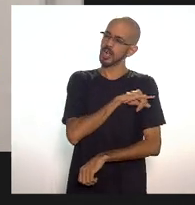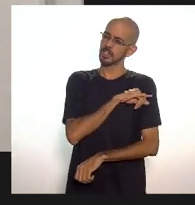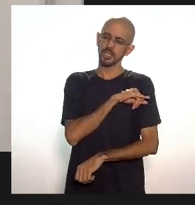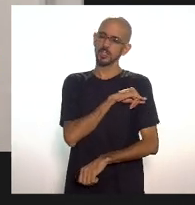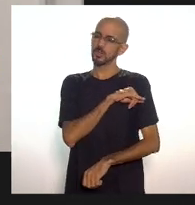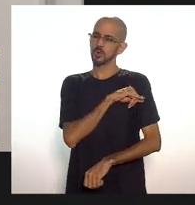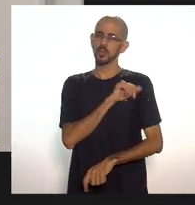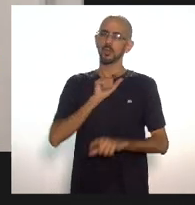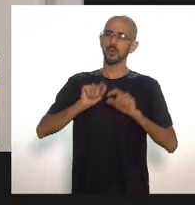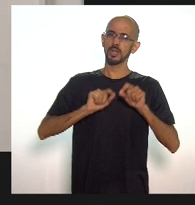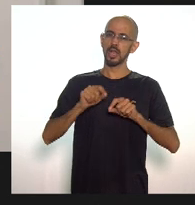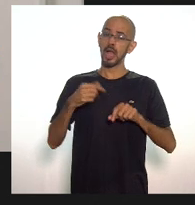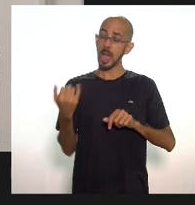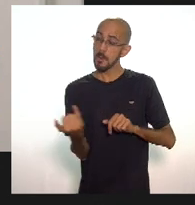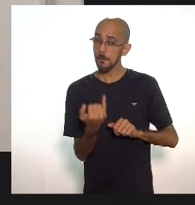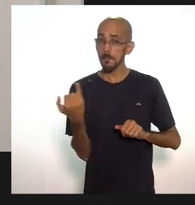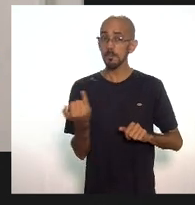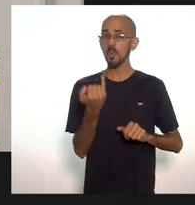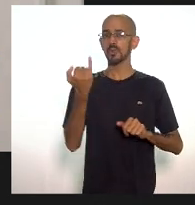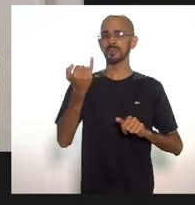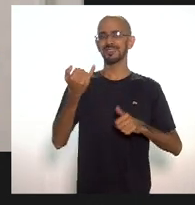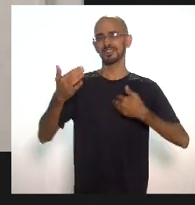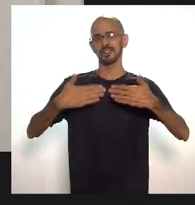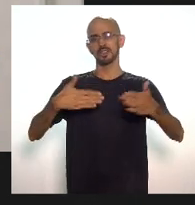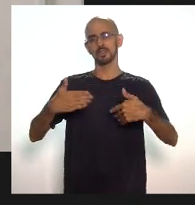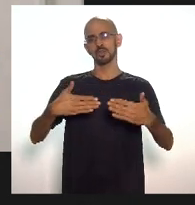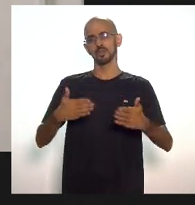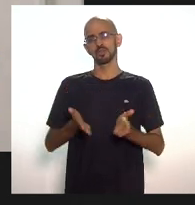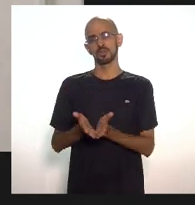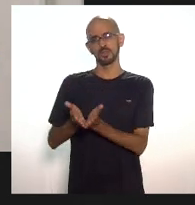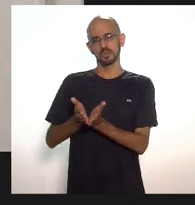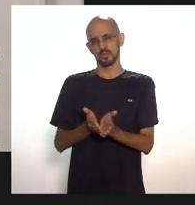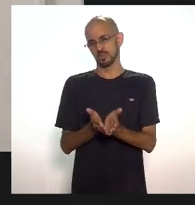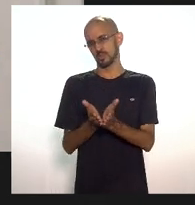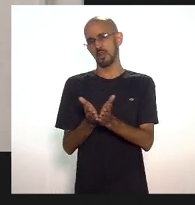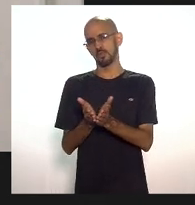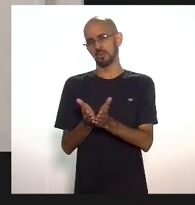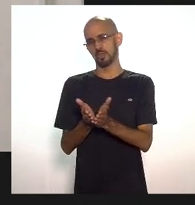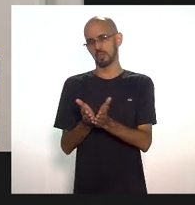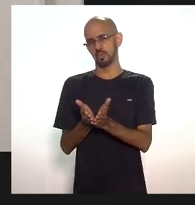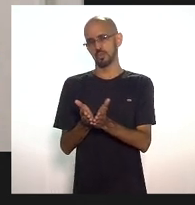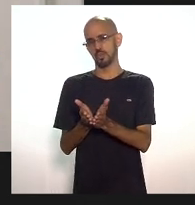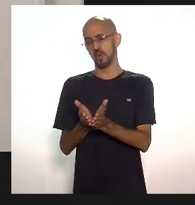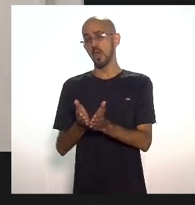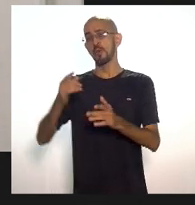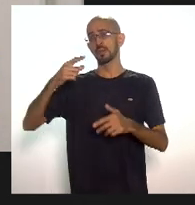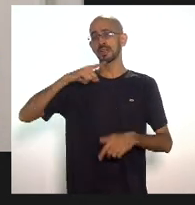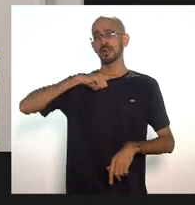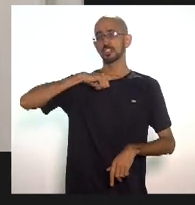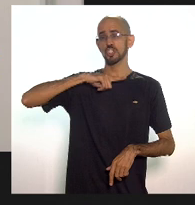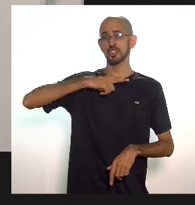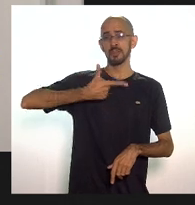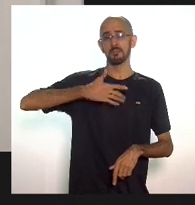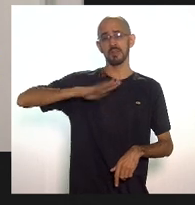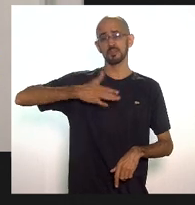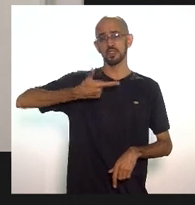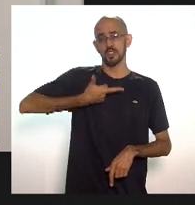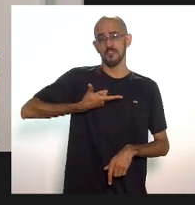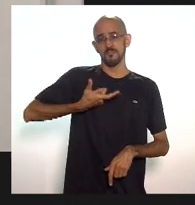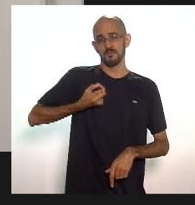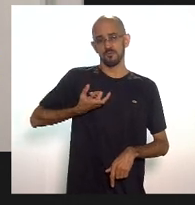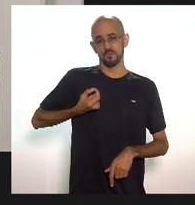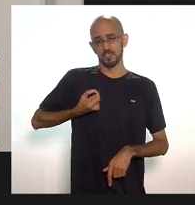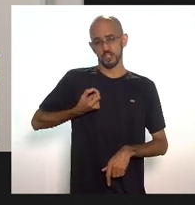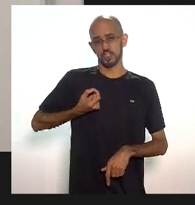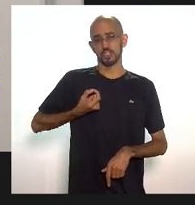questão da importância da indústria naval. Nós temos cerca de 20 estaleiros de